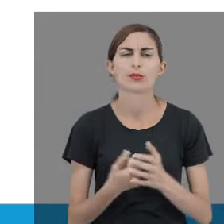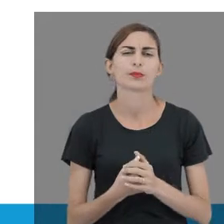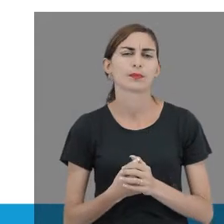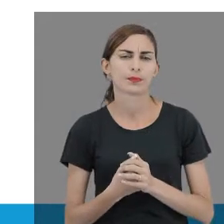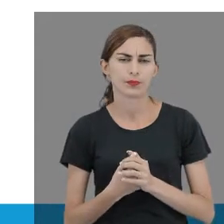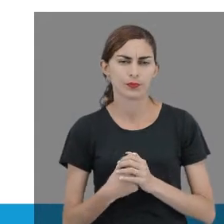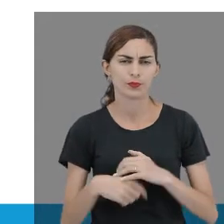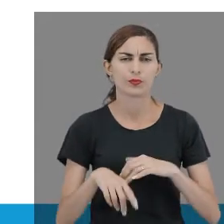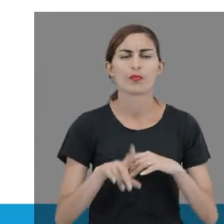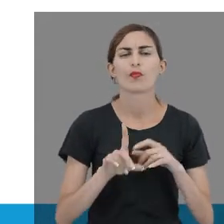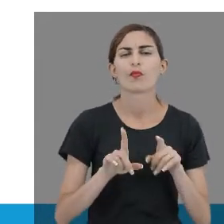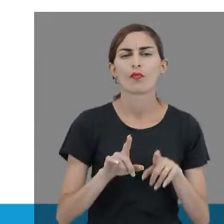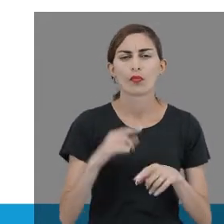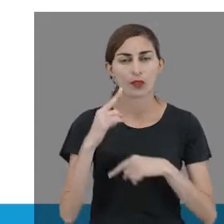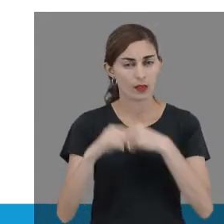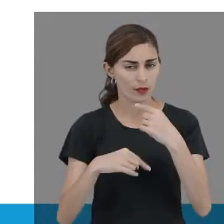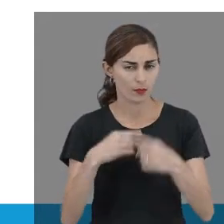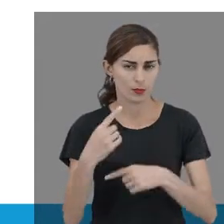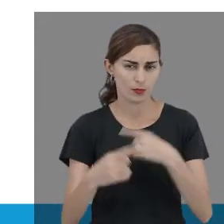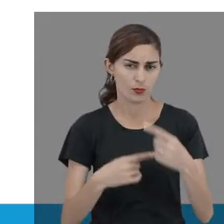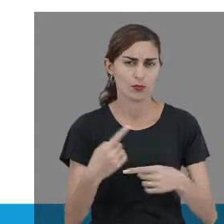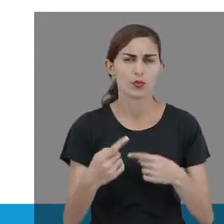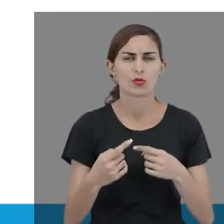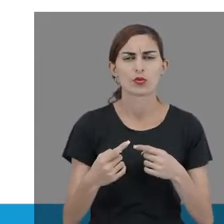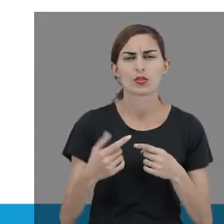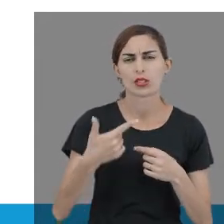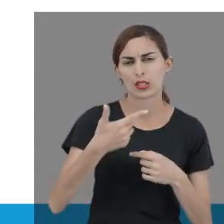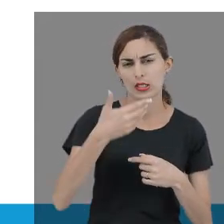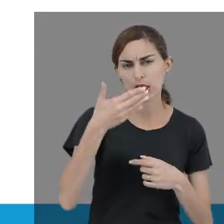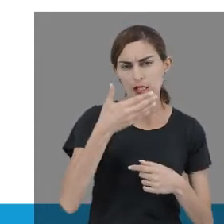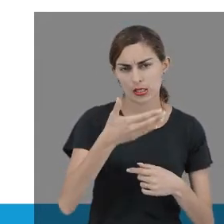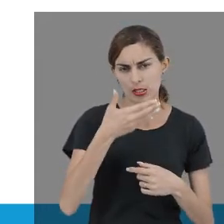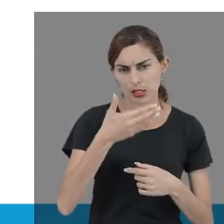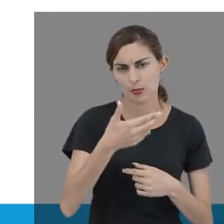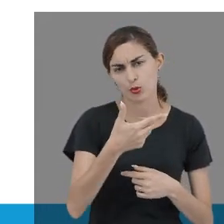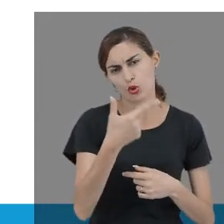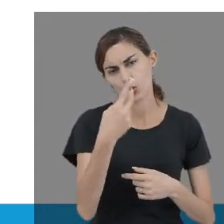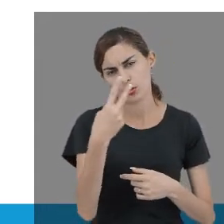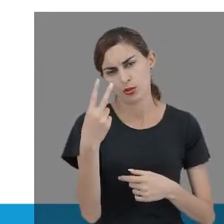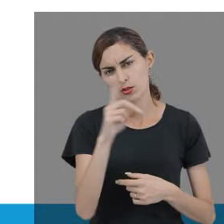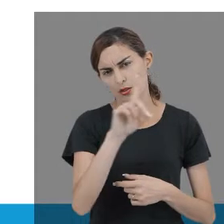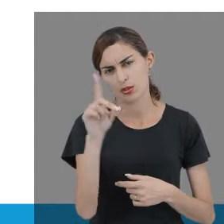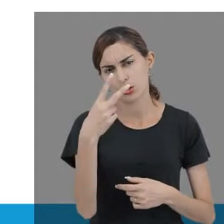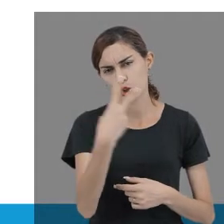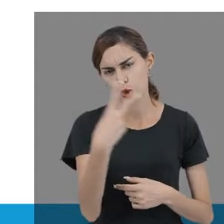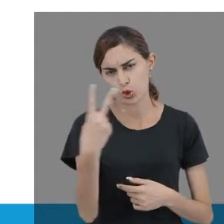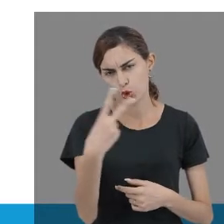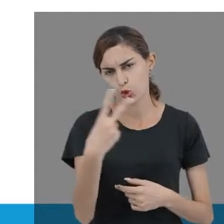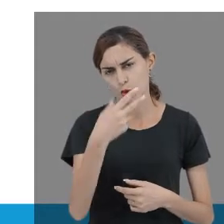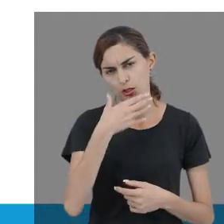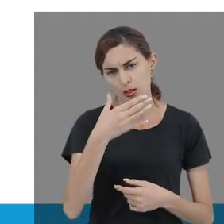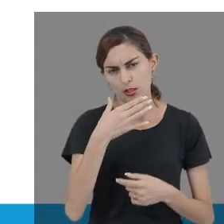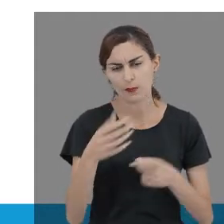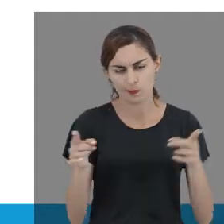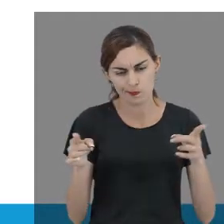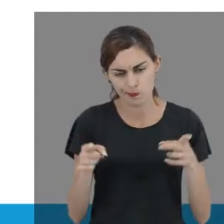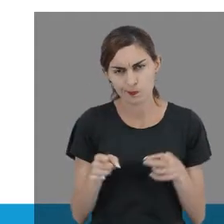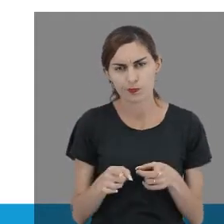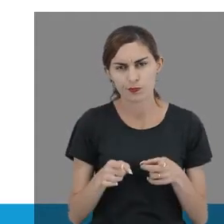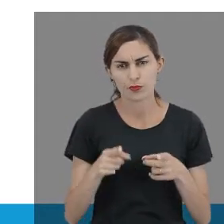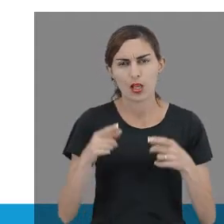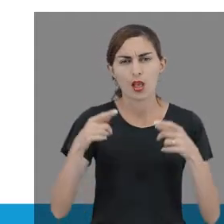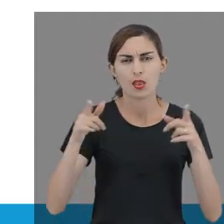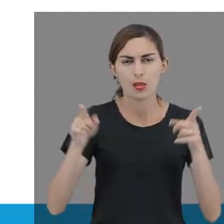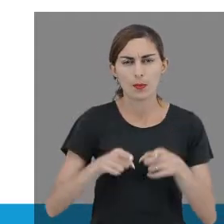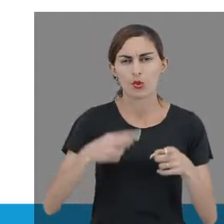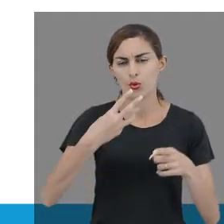fossem descartados. Naquele mesmo ano, em dezembro, evoluímos para um perímetro mais curto, né, 32